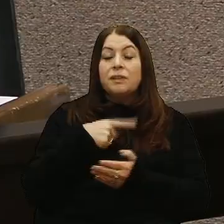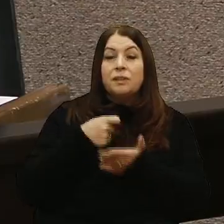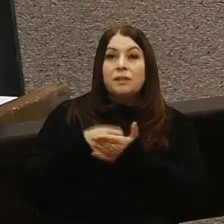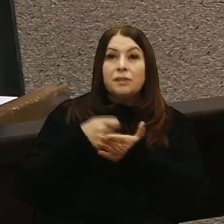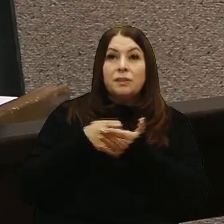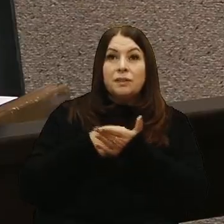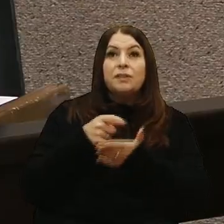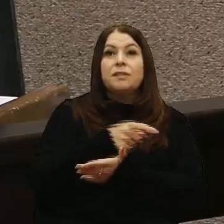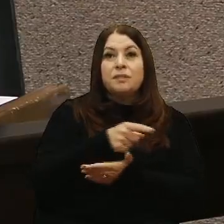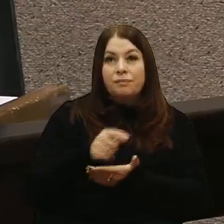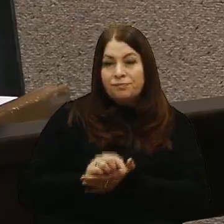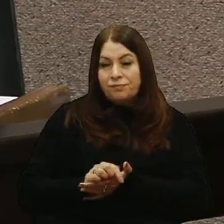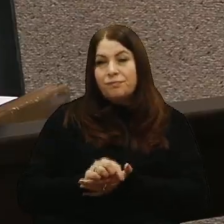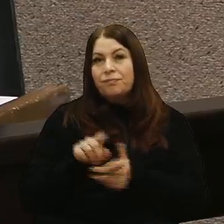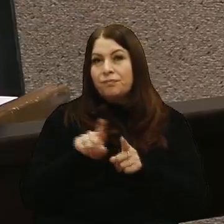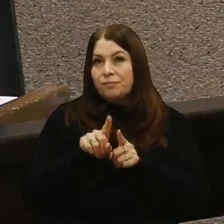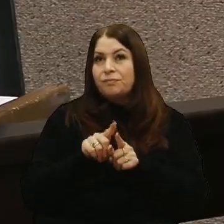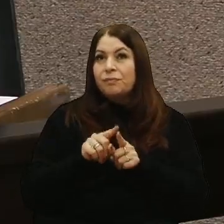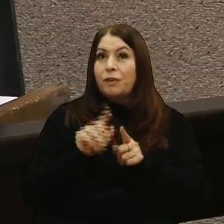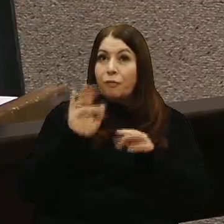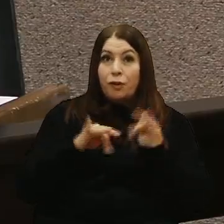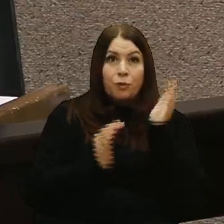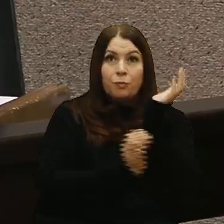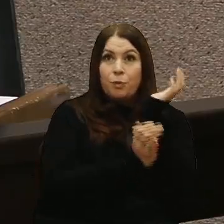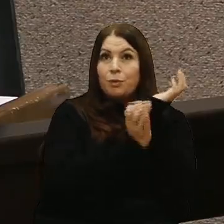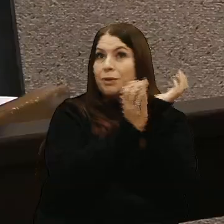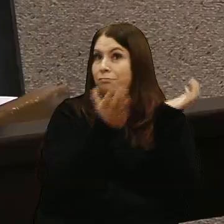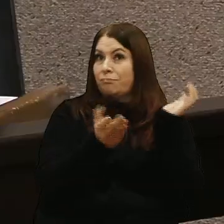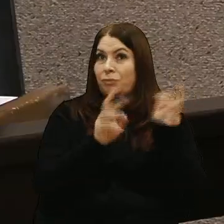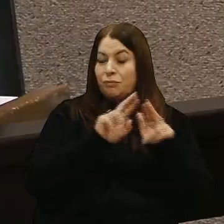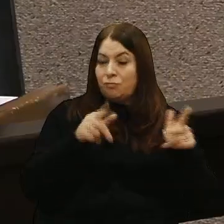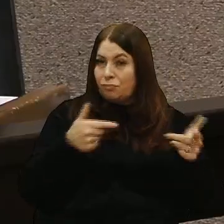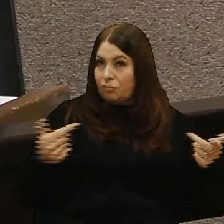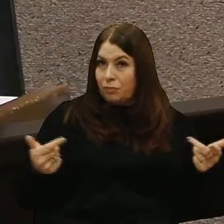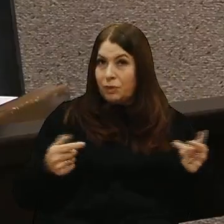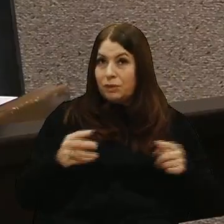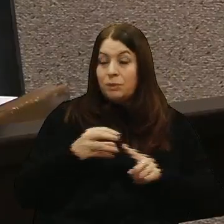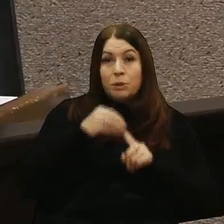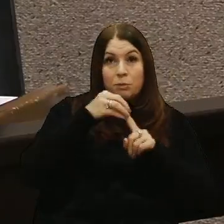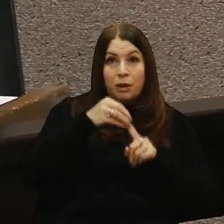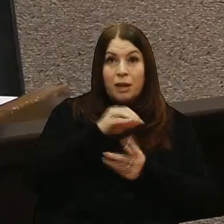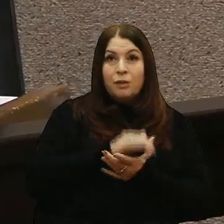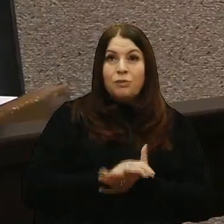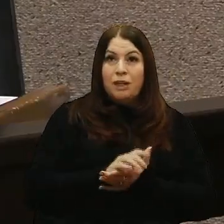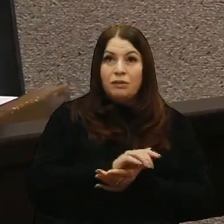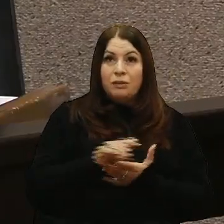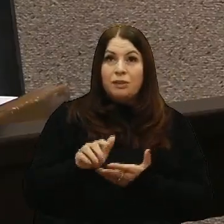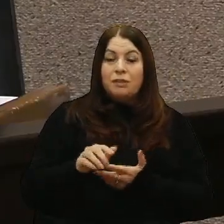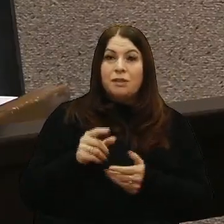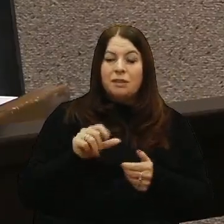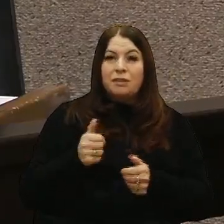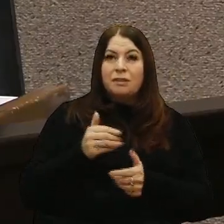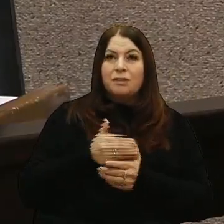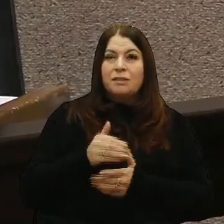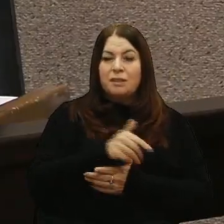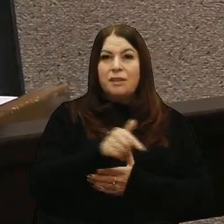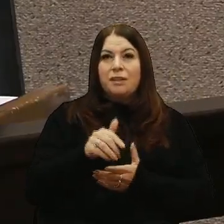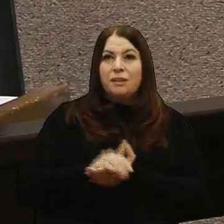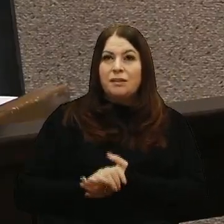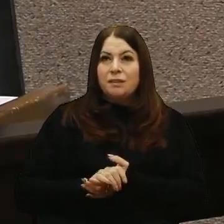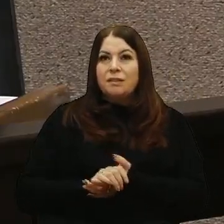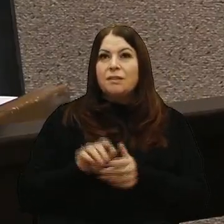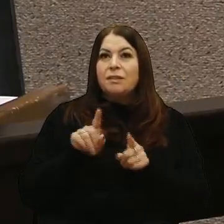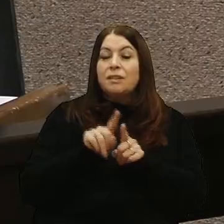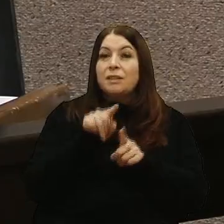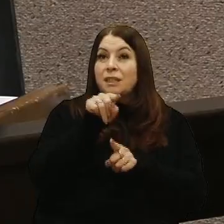tentando aprimorar e desburocratizar diversas coisas, principalmente no horário de início, porque quando as pessoas chegam